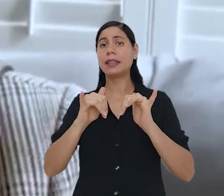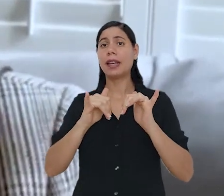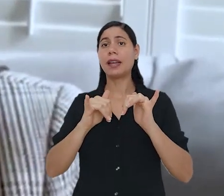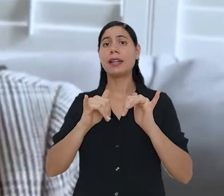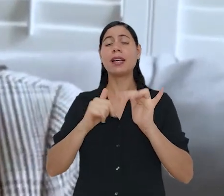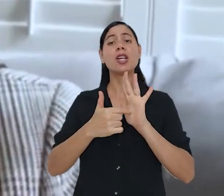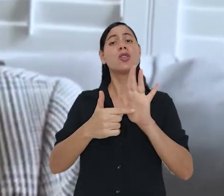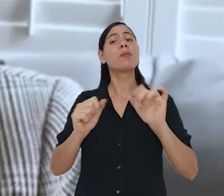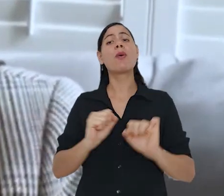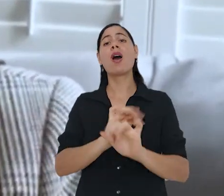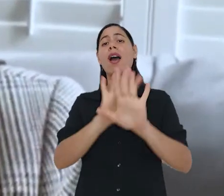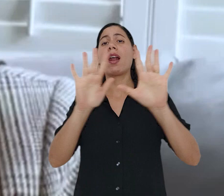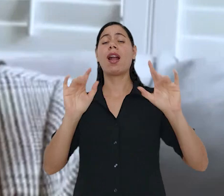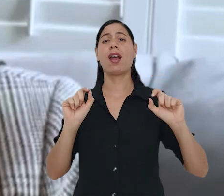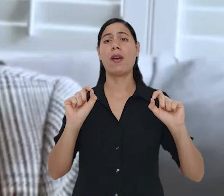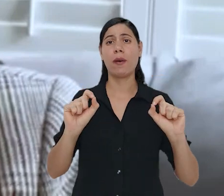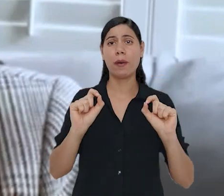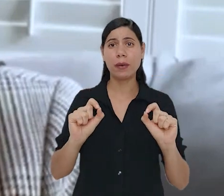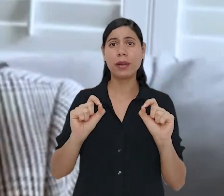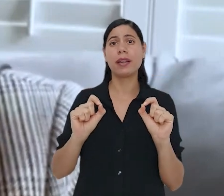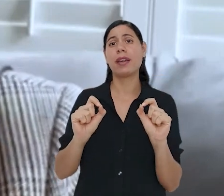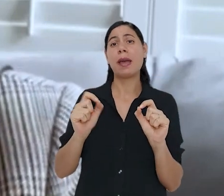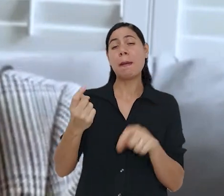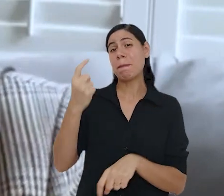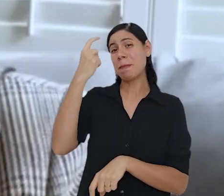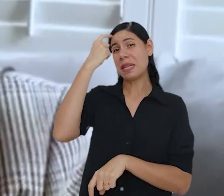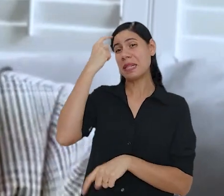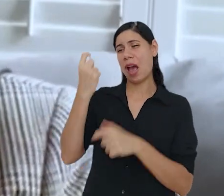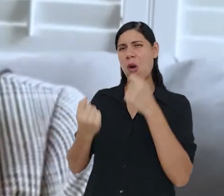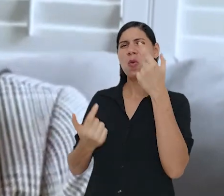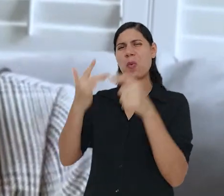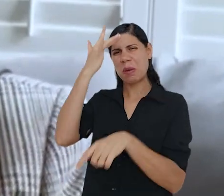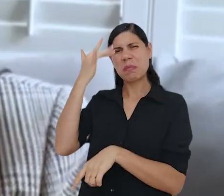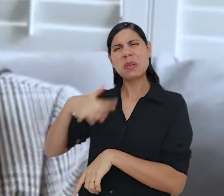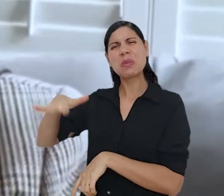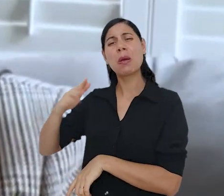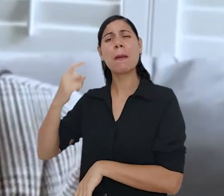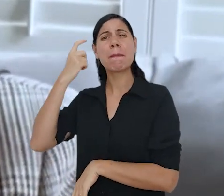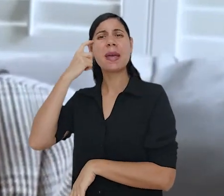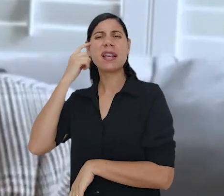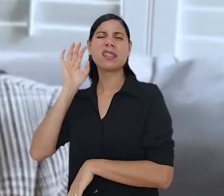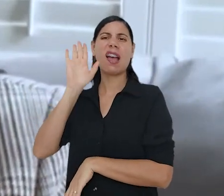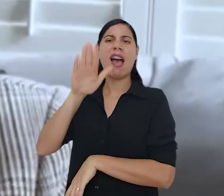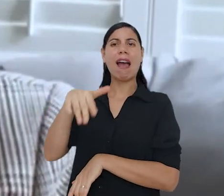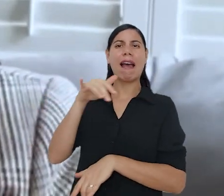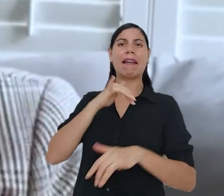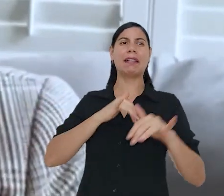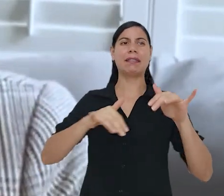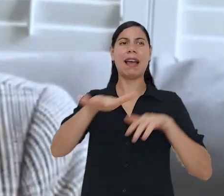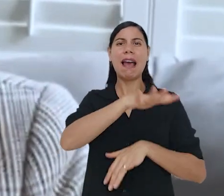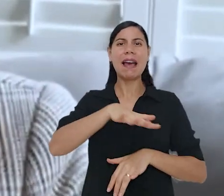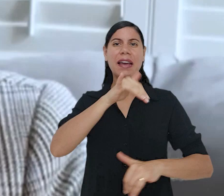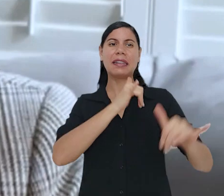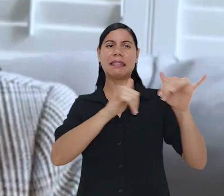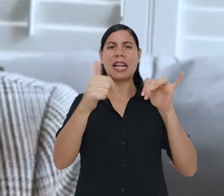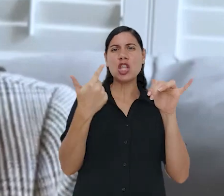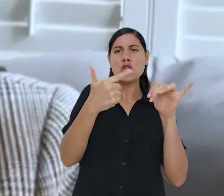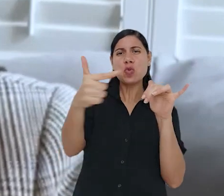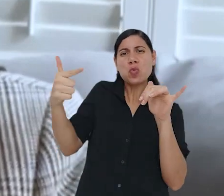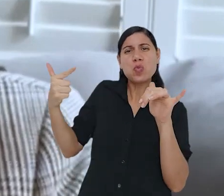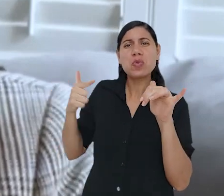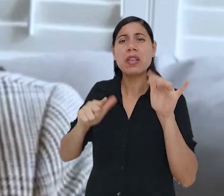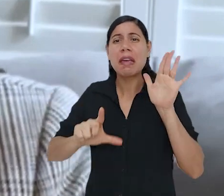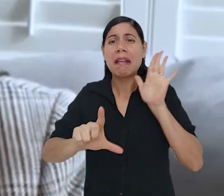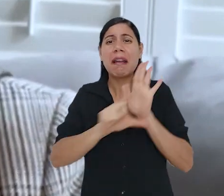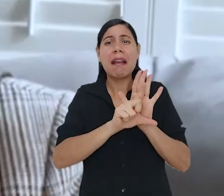deixa muito claro que essa ideia que muita gente tem de que o ambiente virtual é uma terra sem lei,